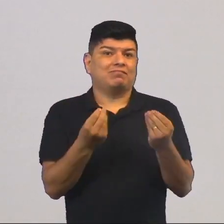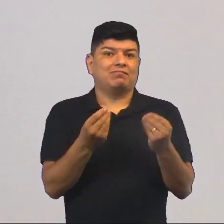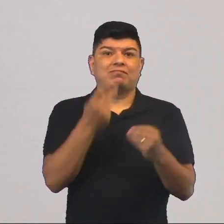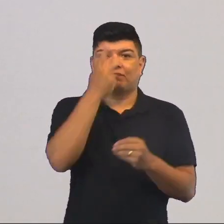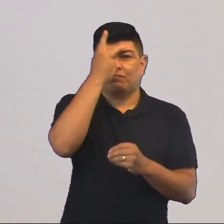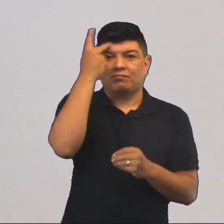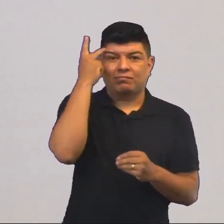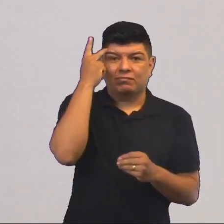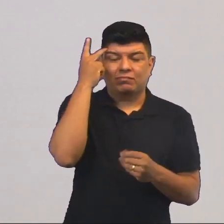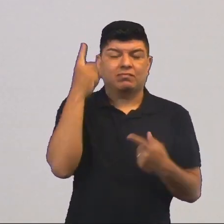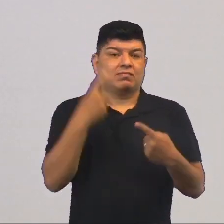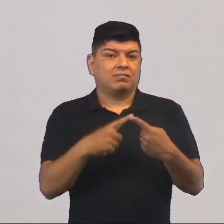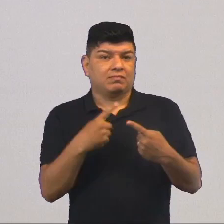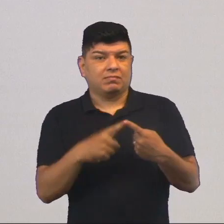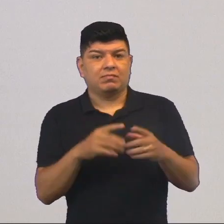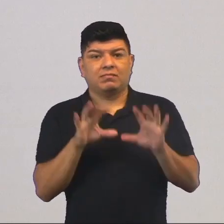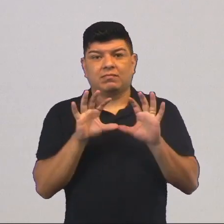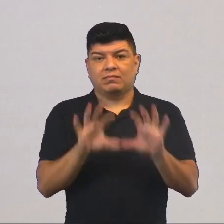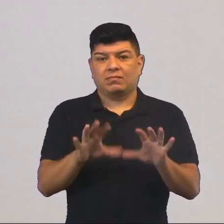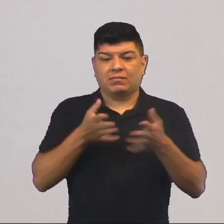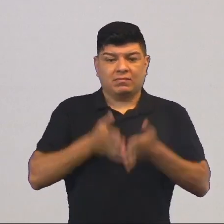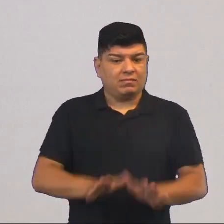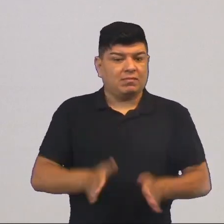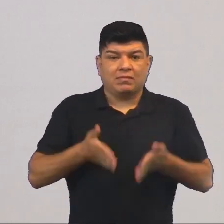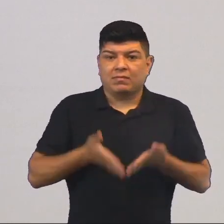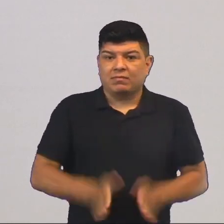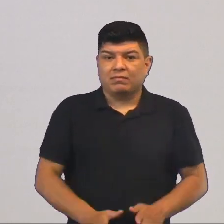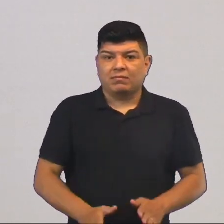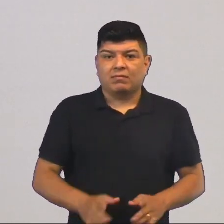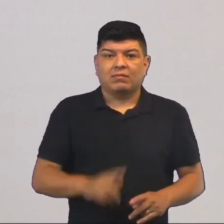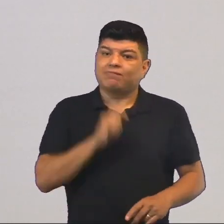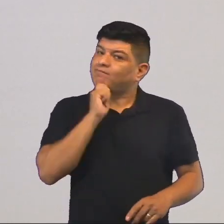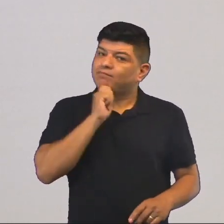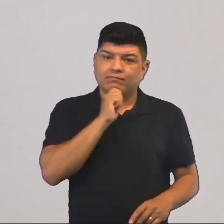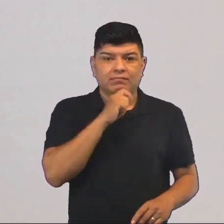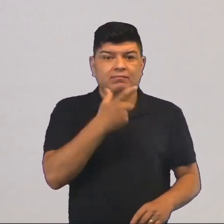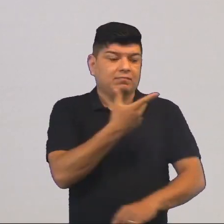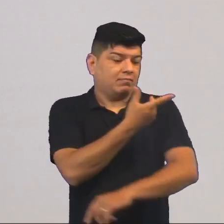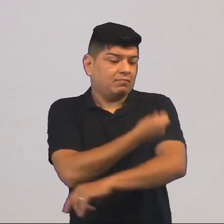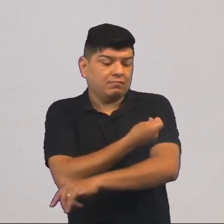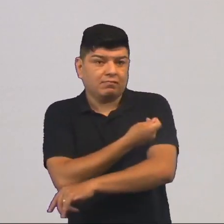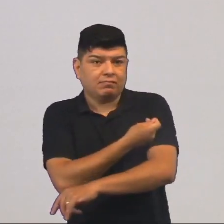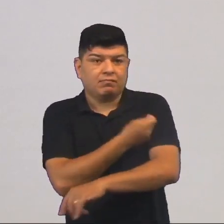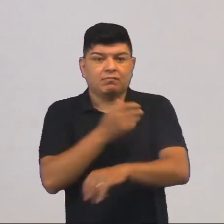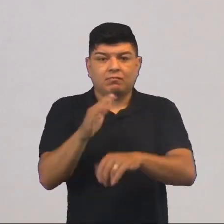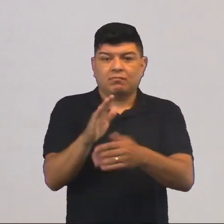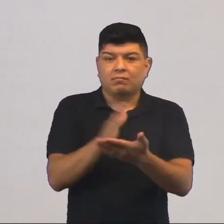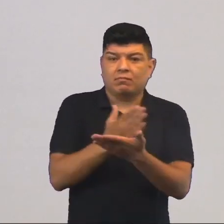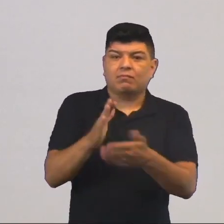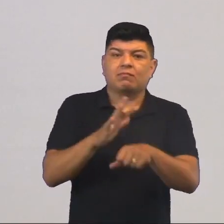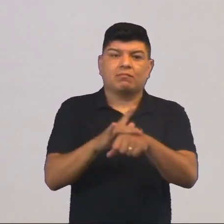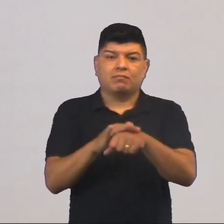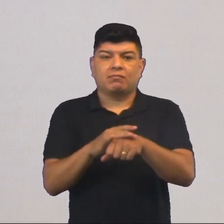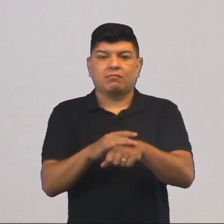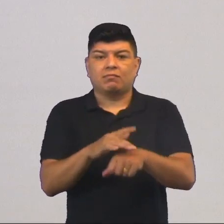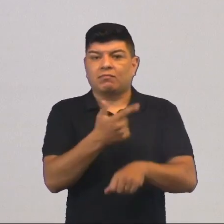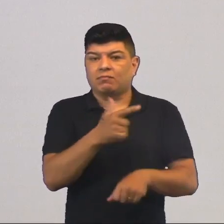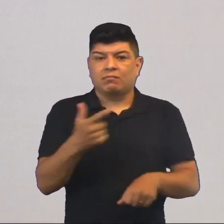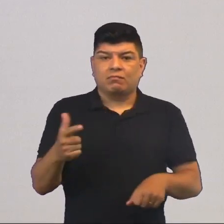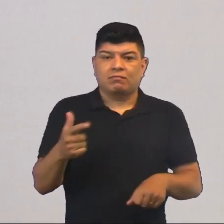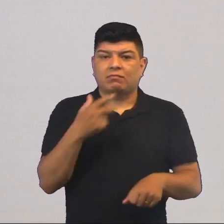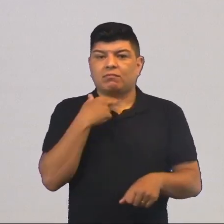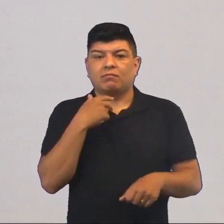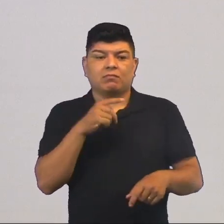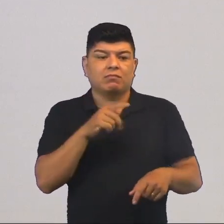pessoas, porque apesar de ter uma taxa de natalidade elevada, ainda não haviam vacinas que combatessem algumas doenças. Não havia